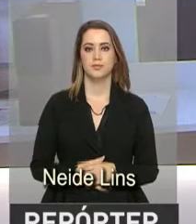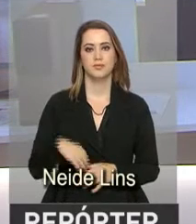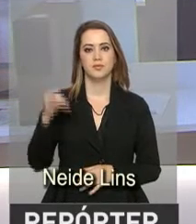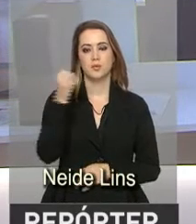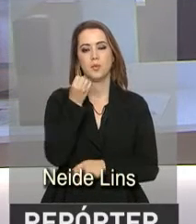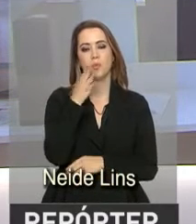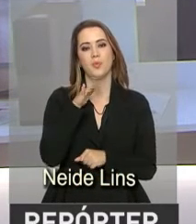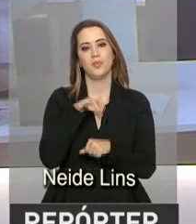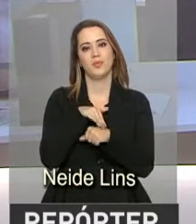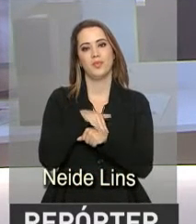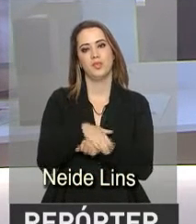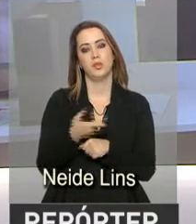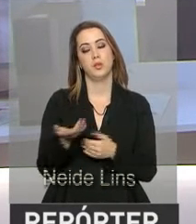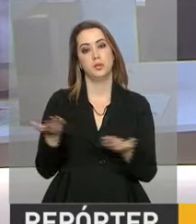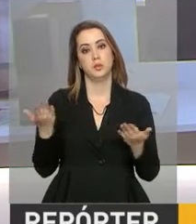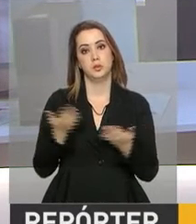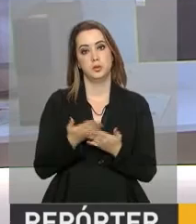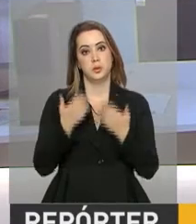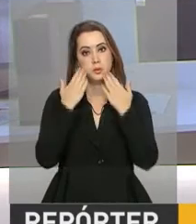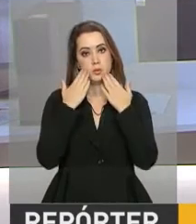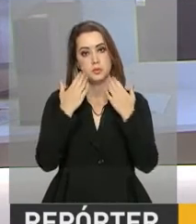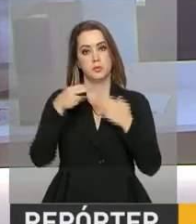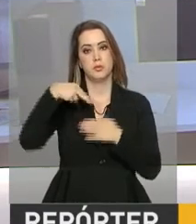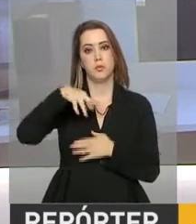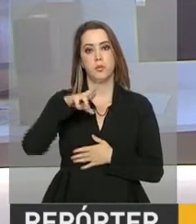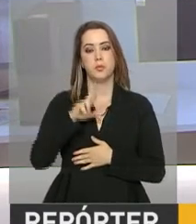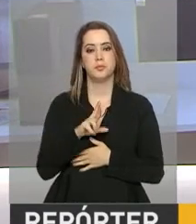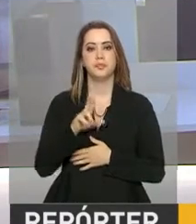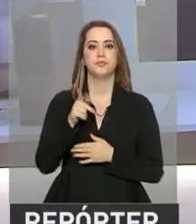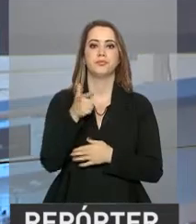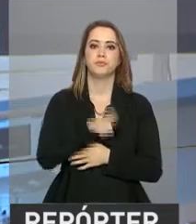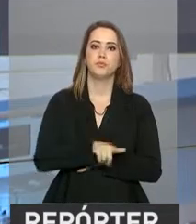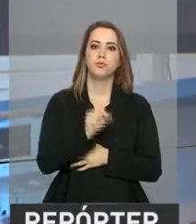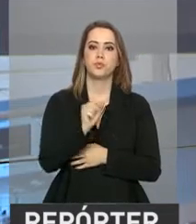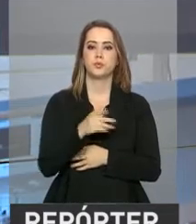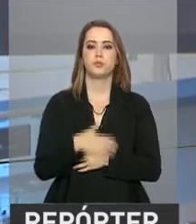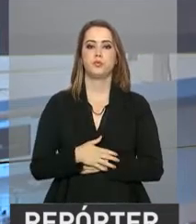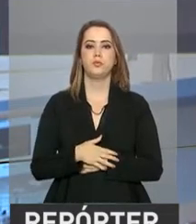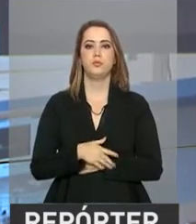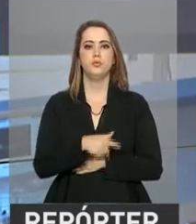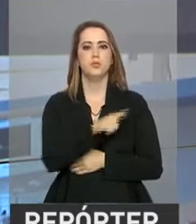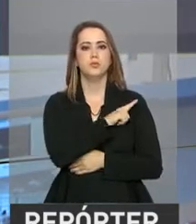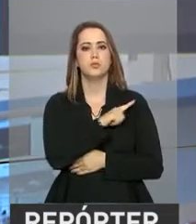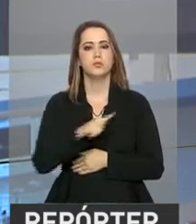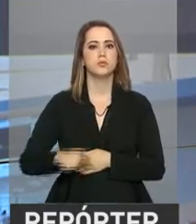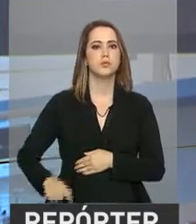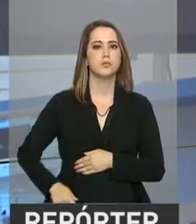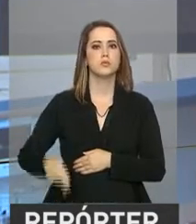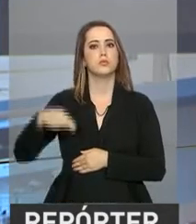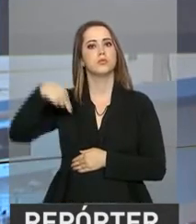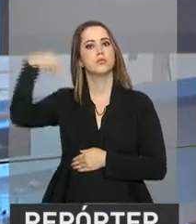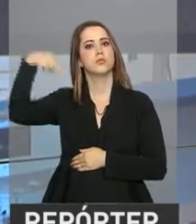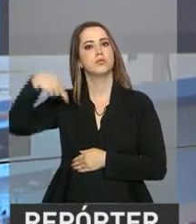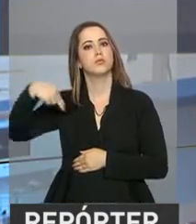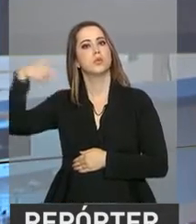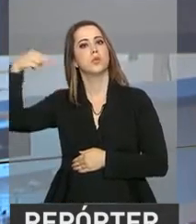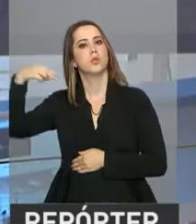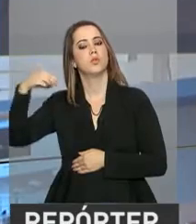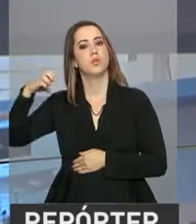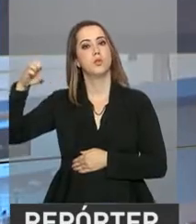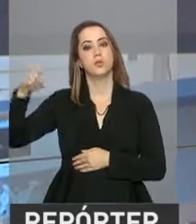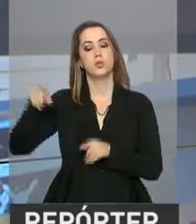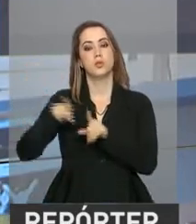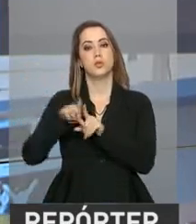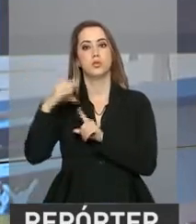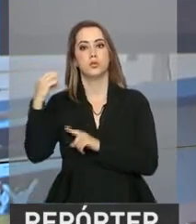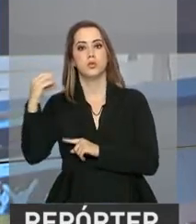Olá, boa noite. Estamos de volta com mais uma edição do Repórter NBR. Os governadores do Norte, Nordeste e Centro-Oeste se